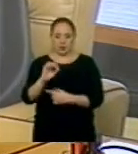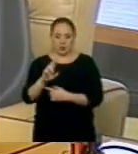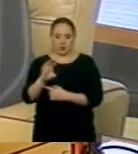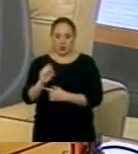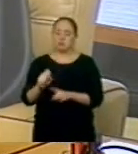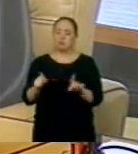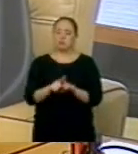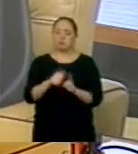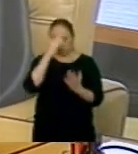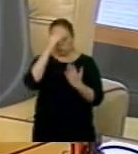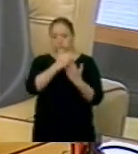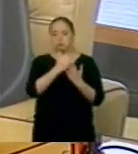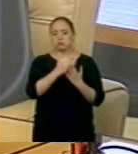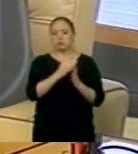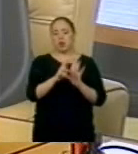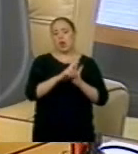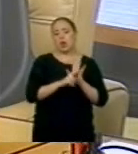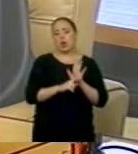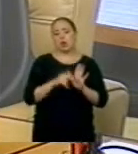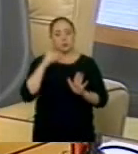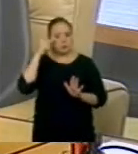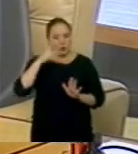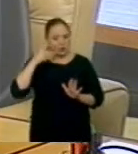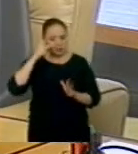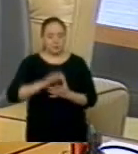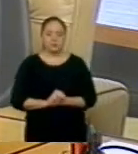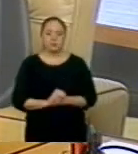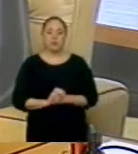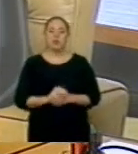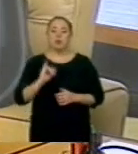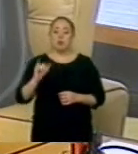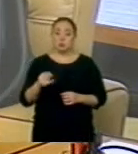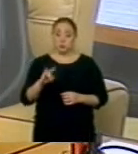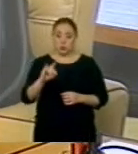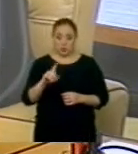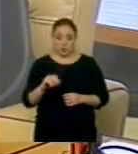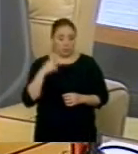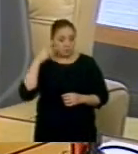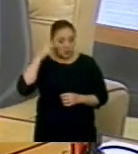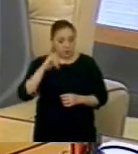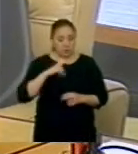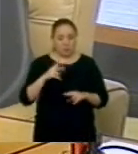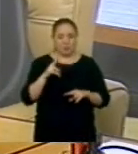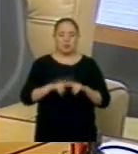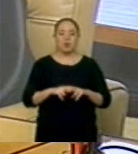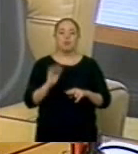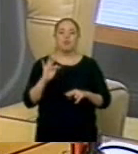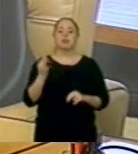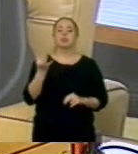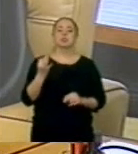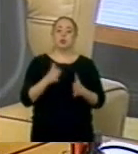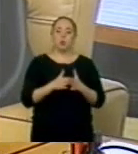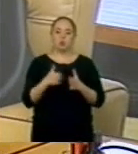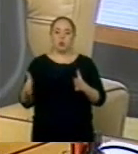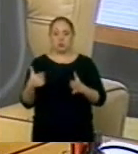por critérios políticos. Além do juízo político a ser exercido quando há prisão em flagrante, no prazo